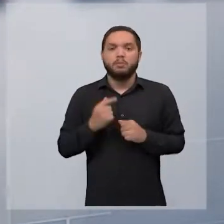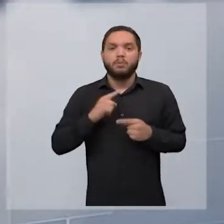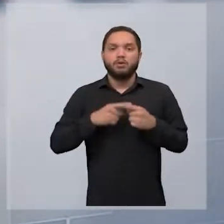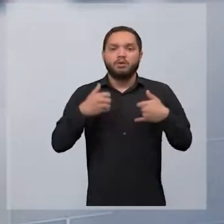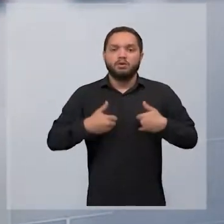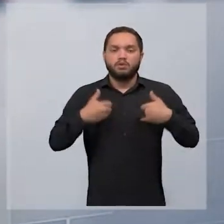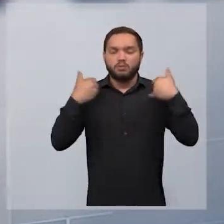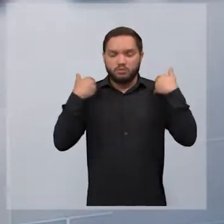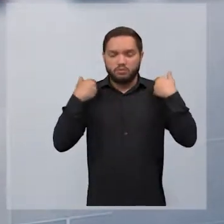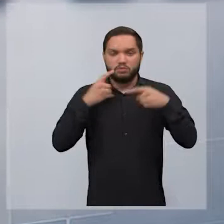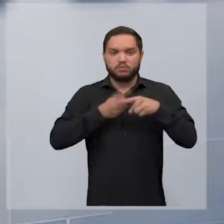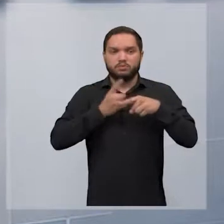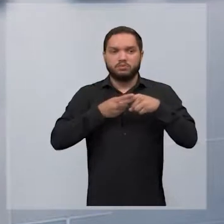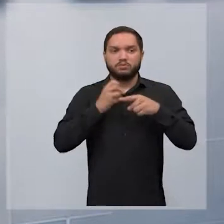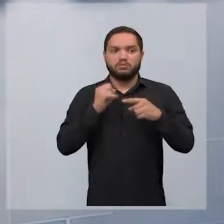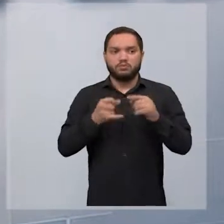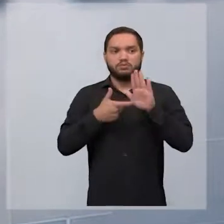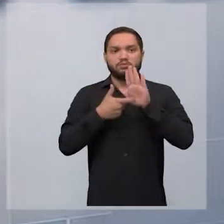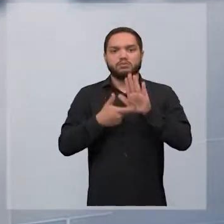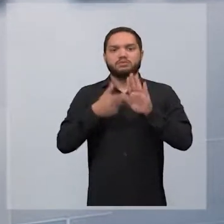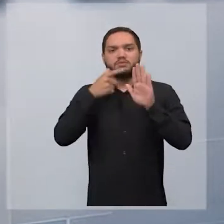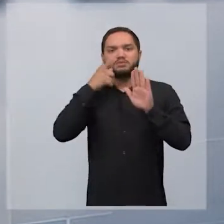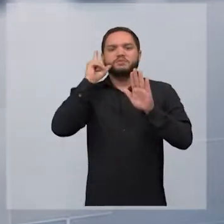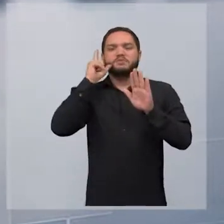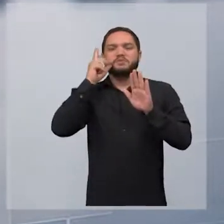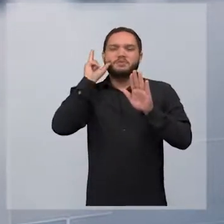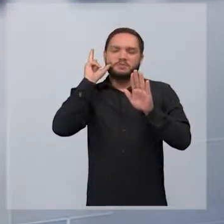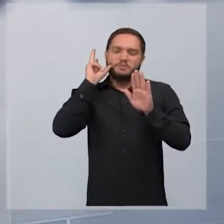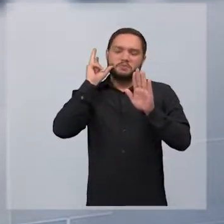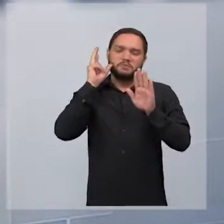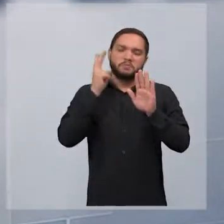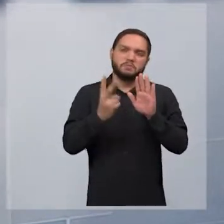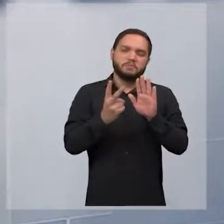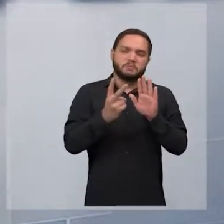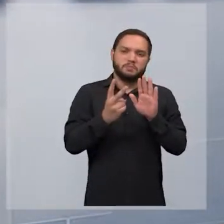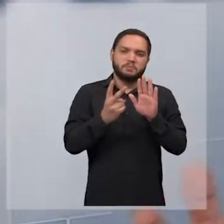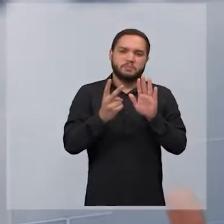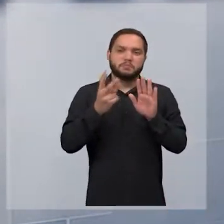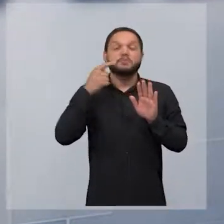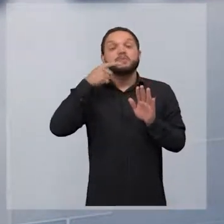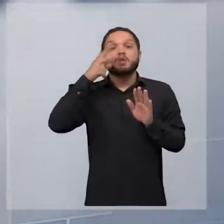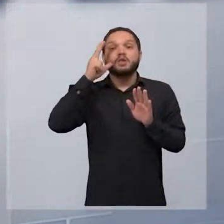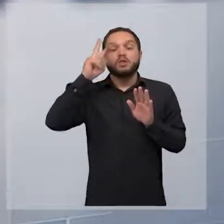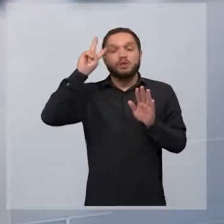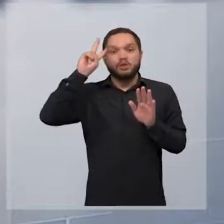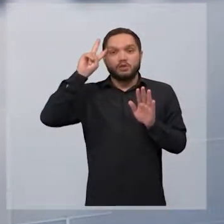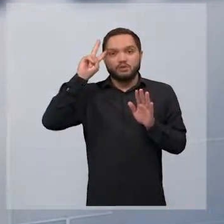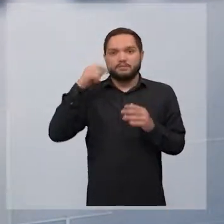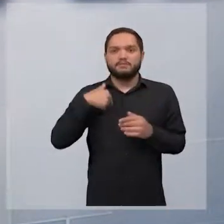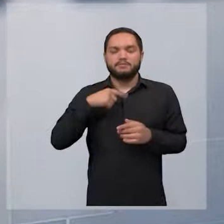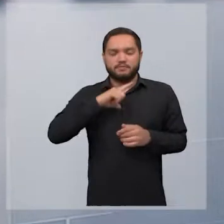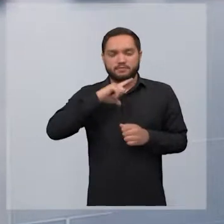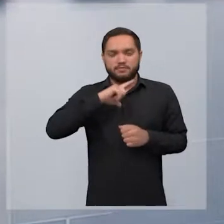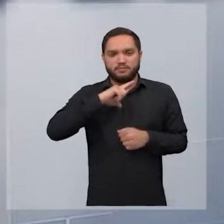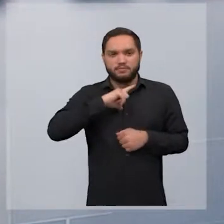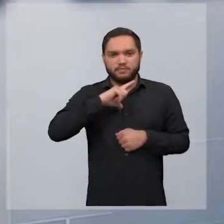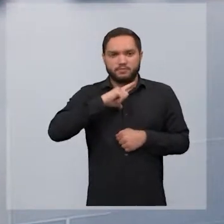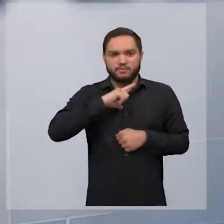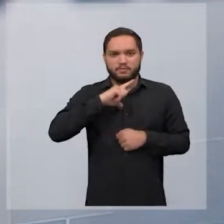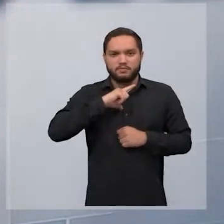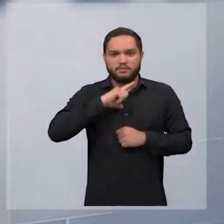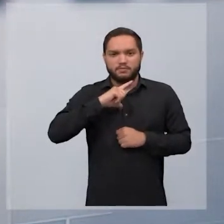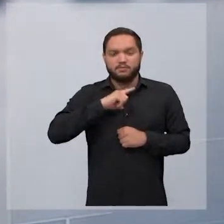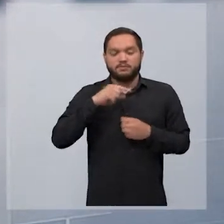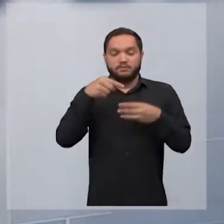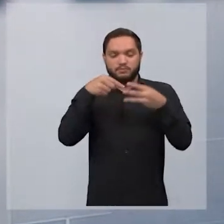apresentado antes de ontem, 2, né, foi na segunda, a gente até tem dessas 3 que eu